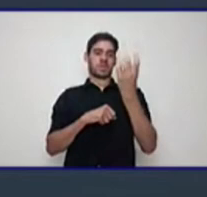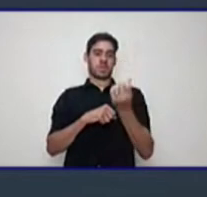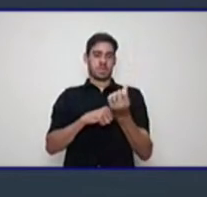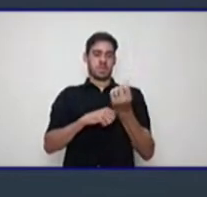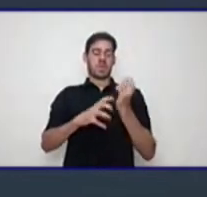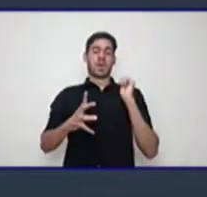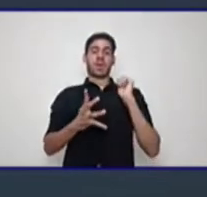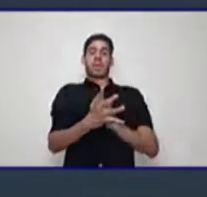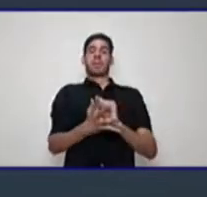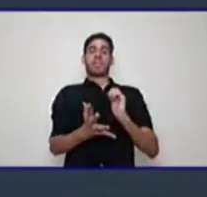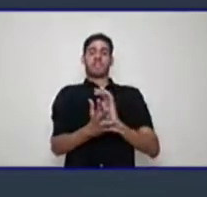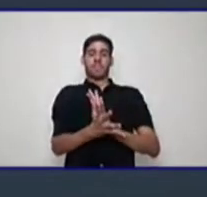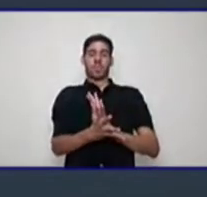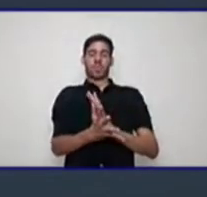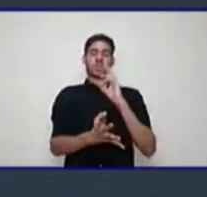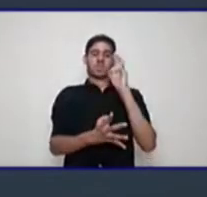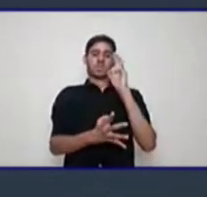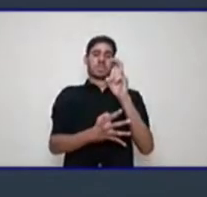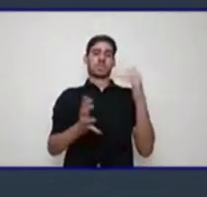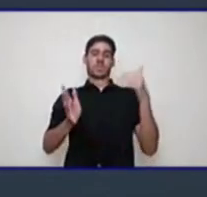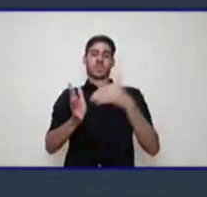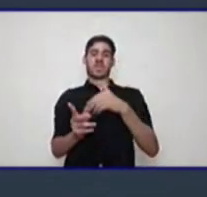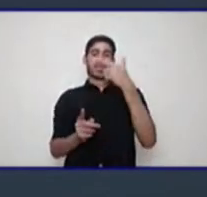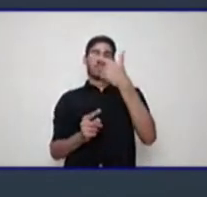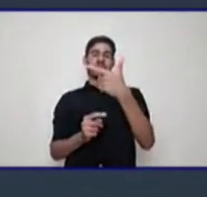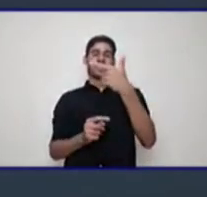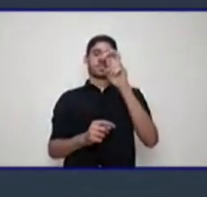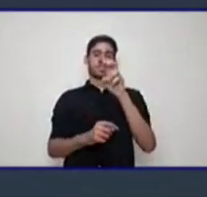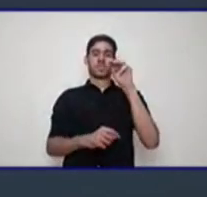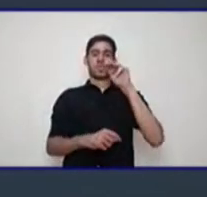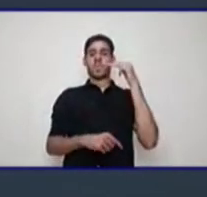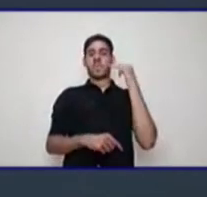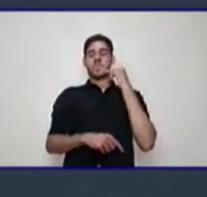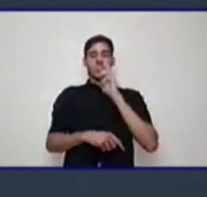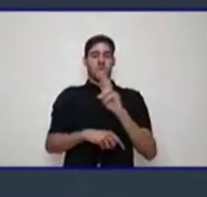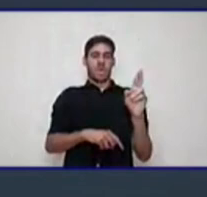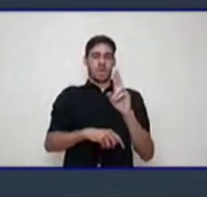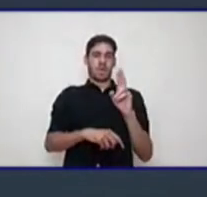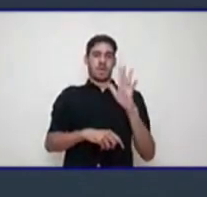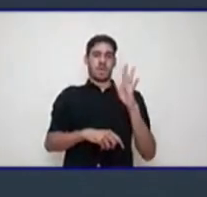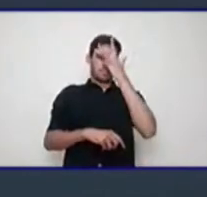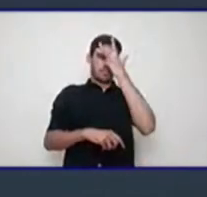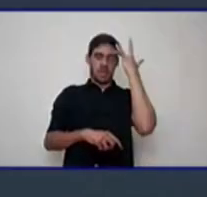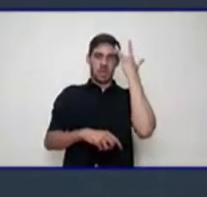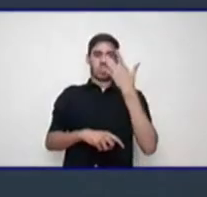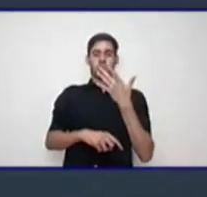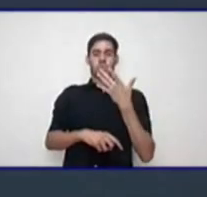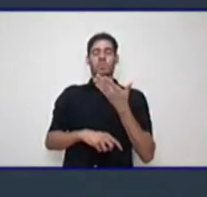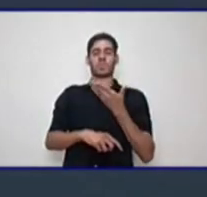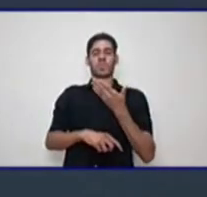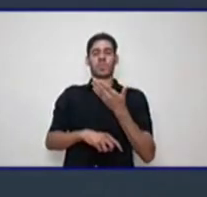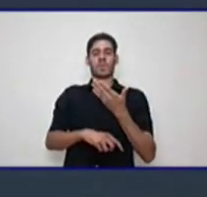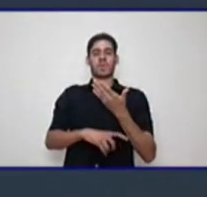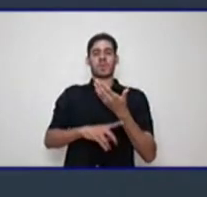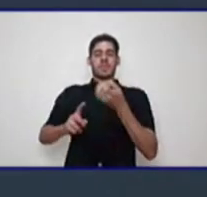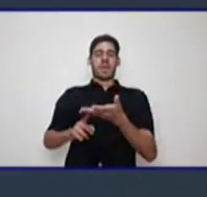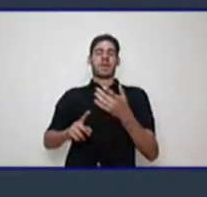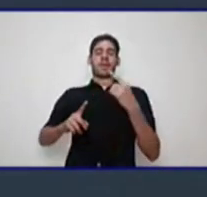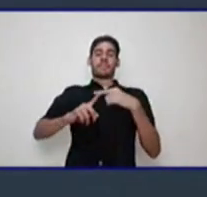multa de 5 a 25 mil reais, para aquele que queima a largada, né? Porque o 36,